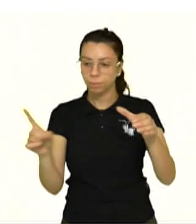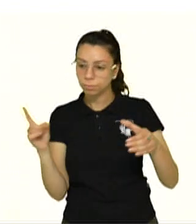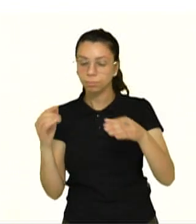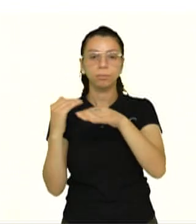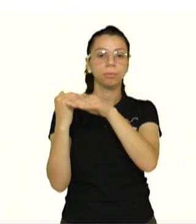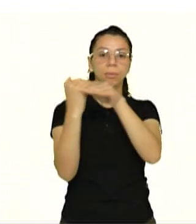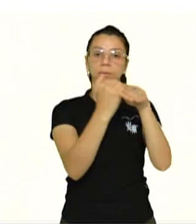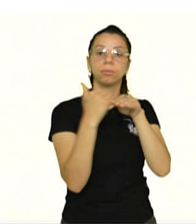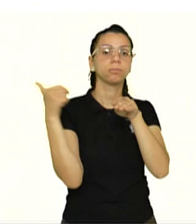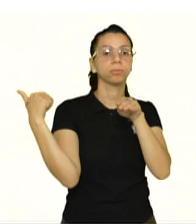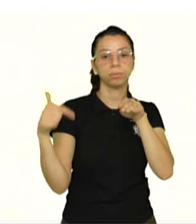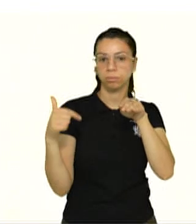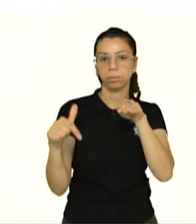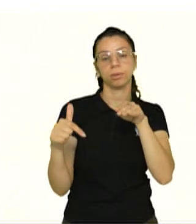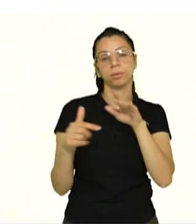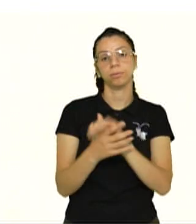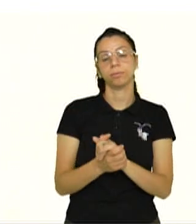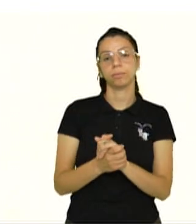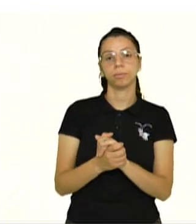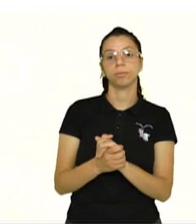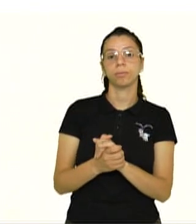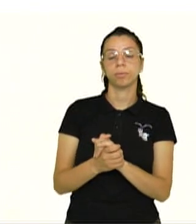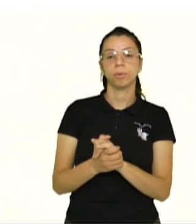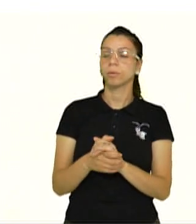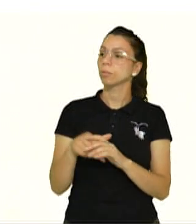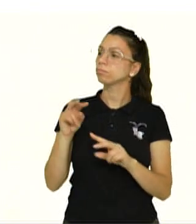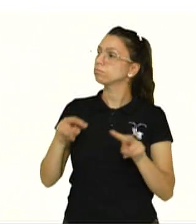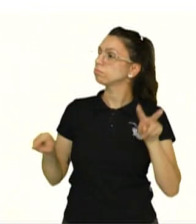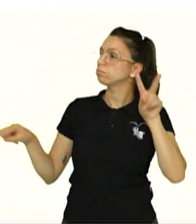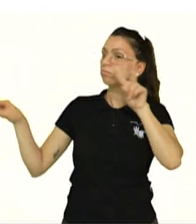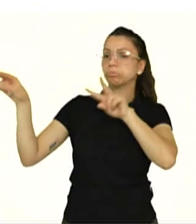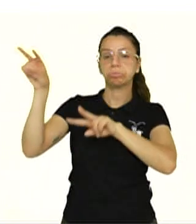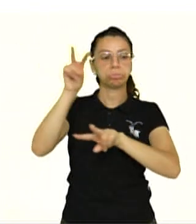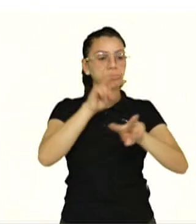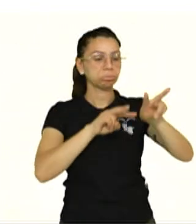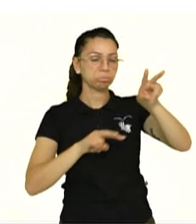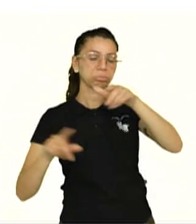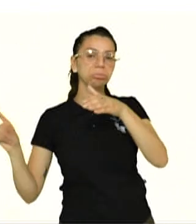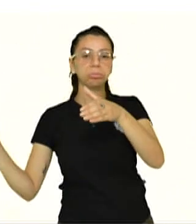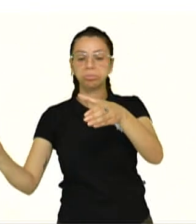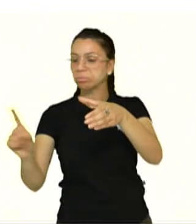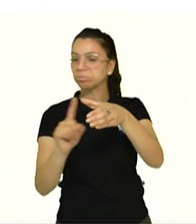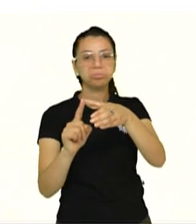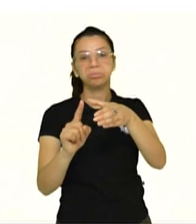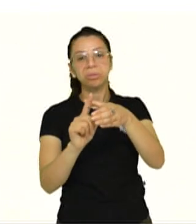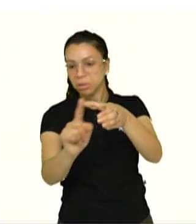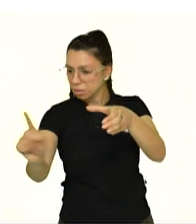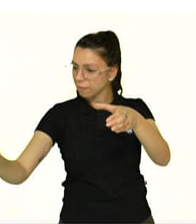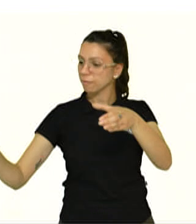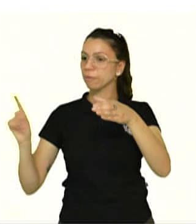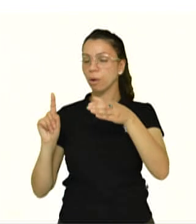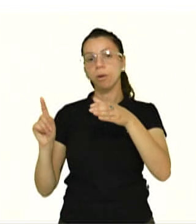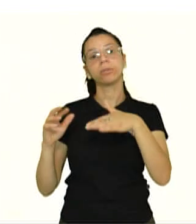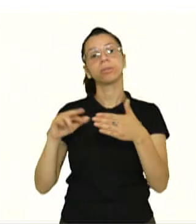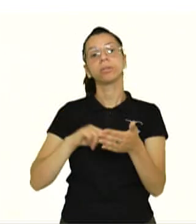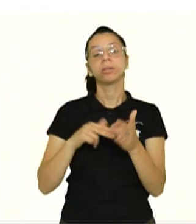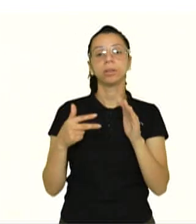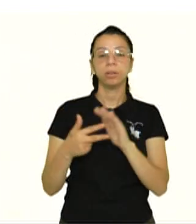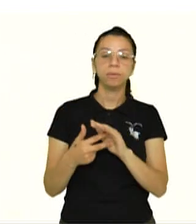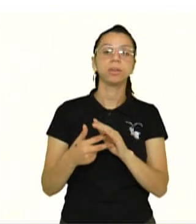lugar, muitas vezes, né? Você olha para o teu entorno e você não se sente parte daquilo tudo. Isso também tem muito a ver com essa